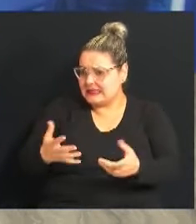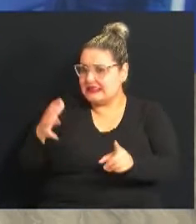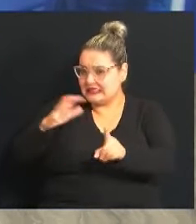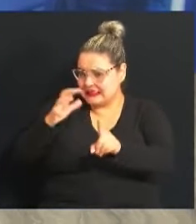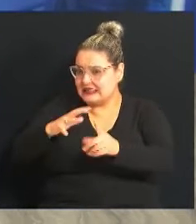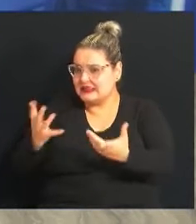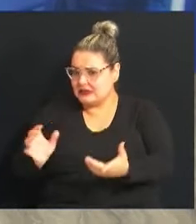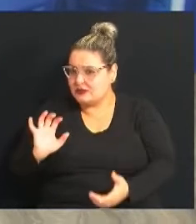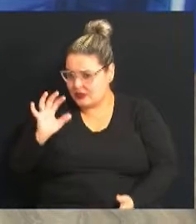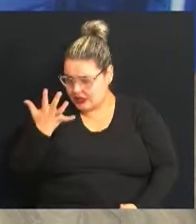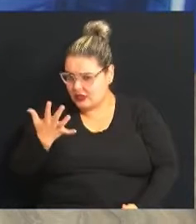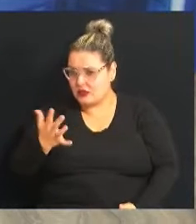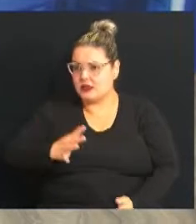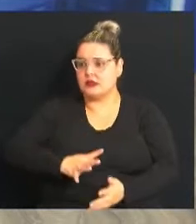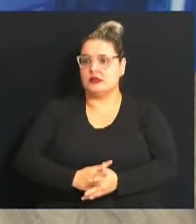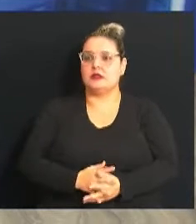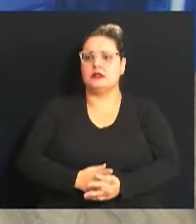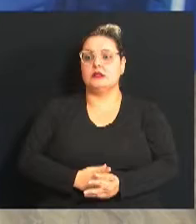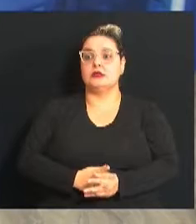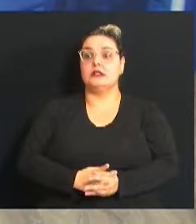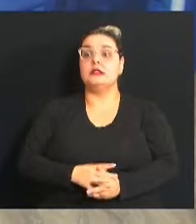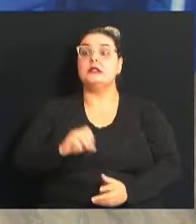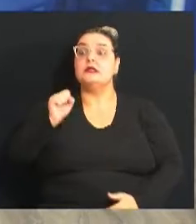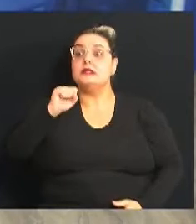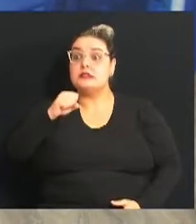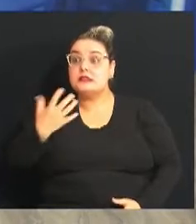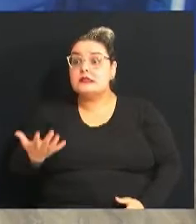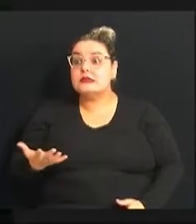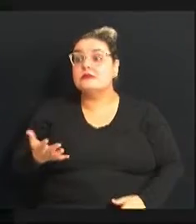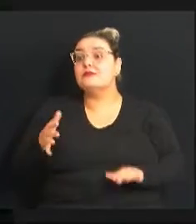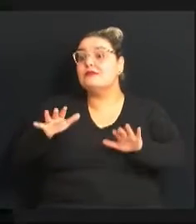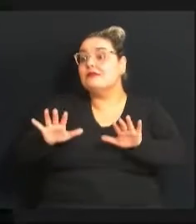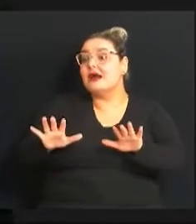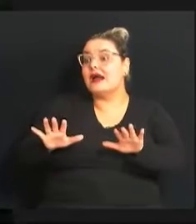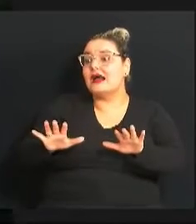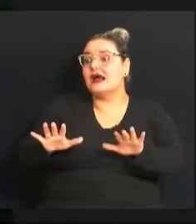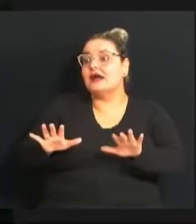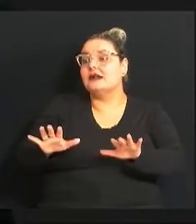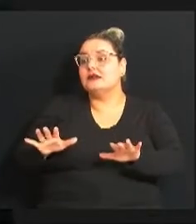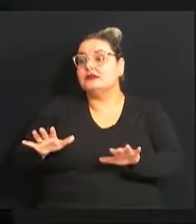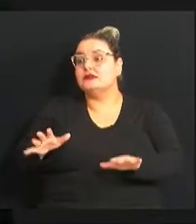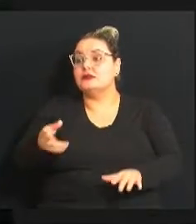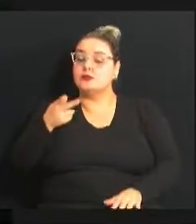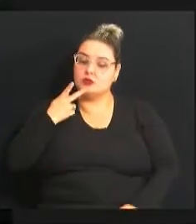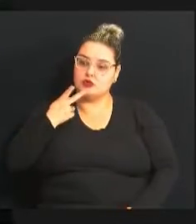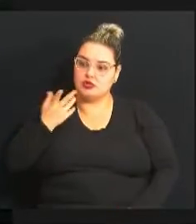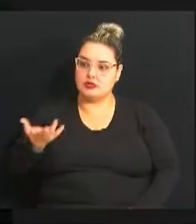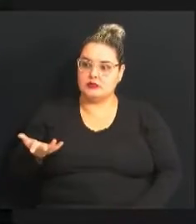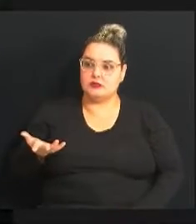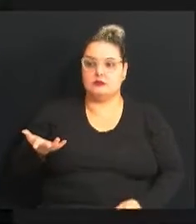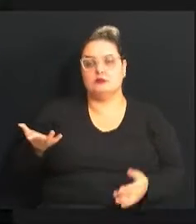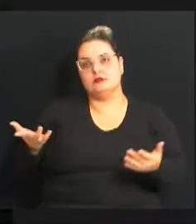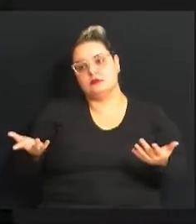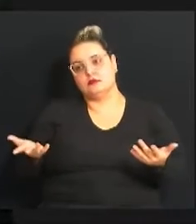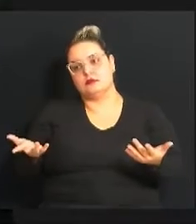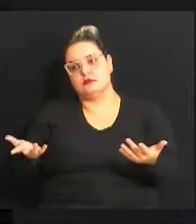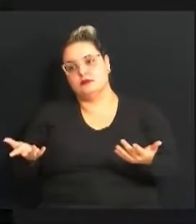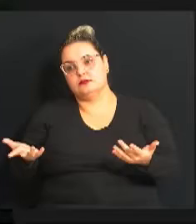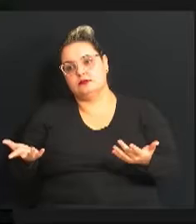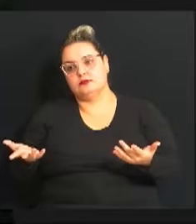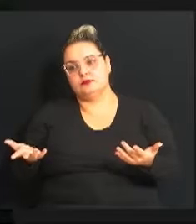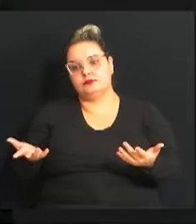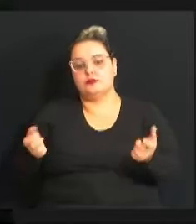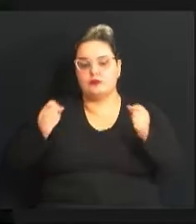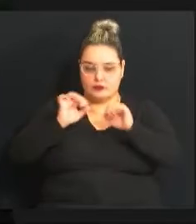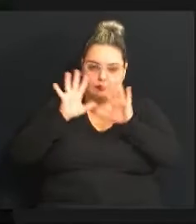fenômeno ocorresse? Sim, mas isso, como eu disse, seria num caso, né, o que é o caso mais